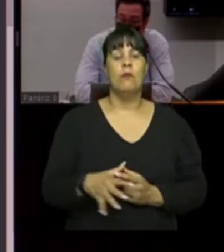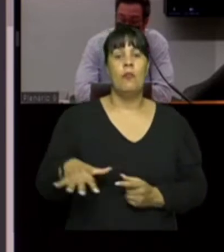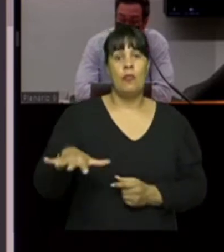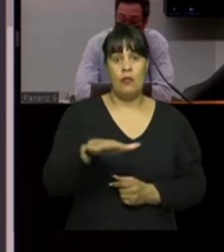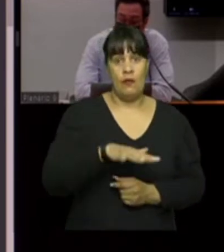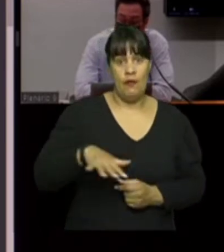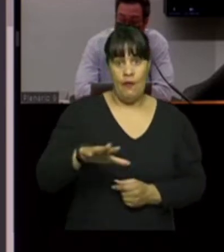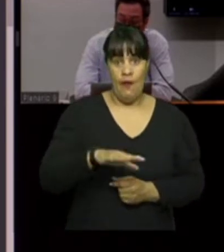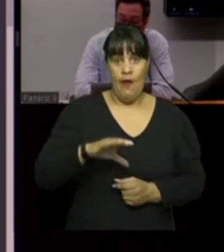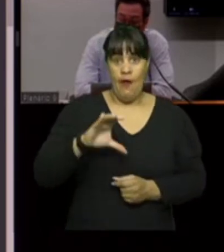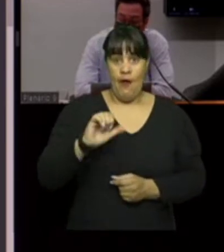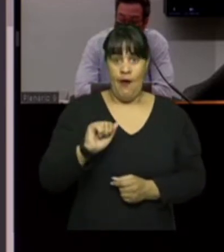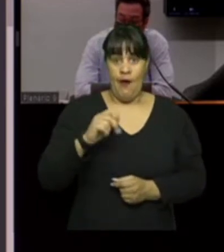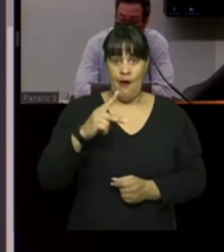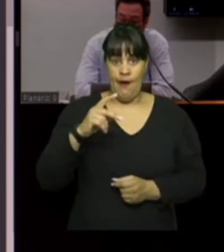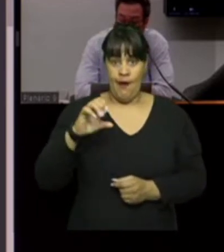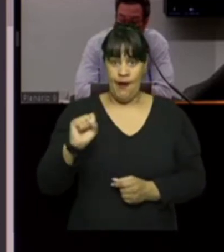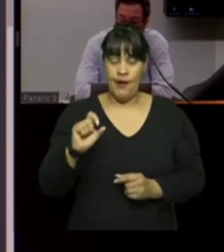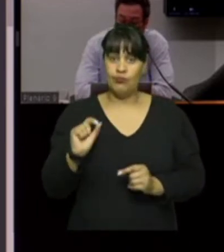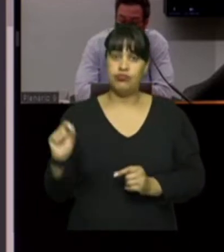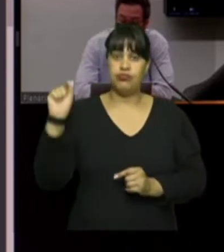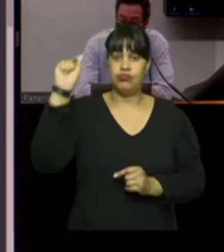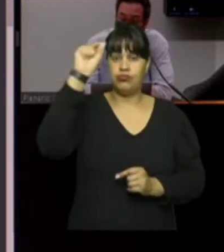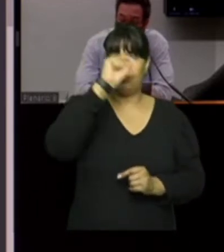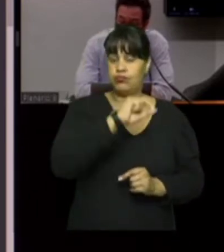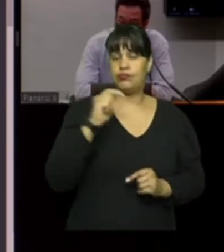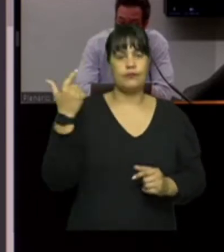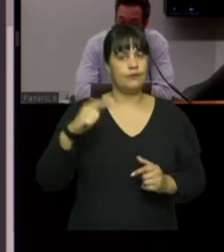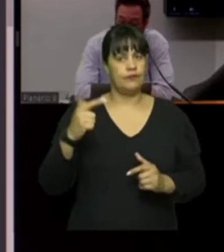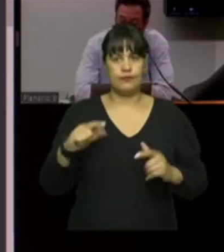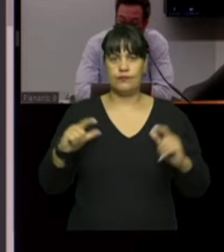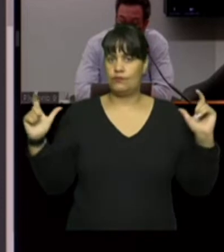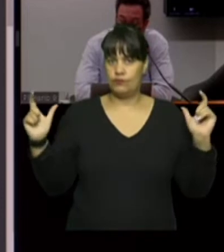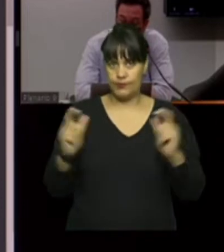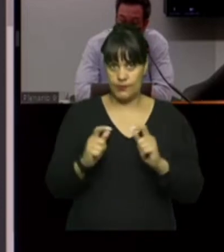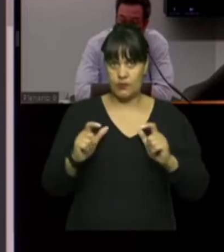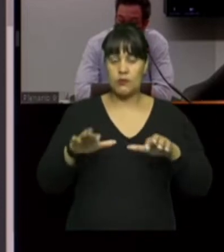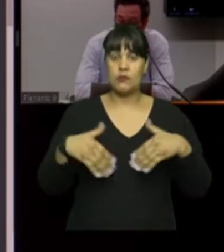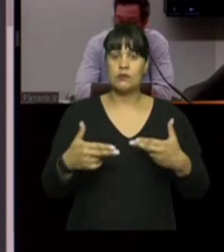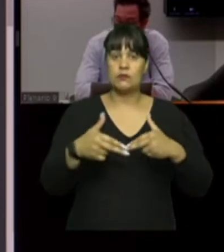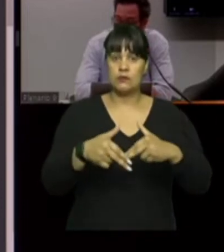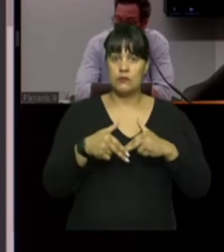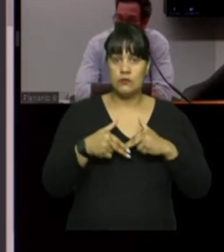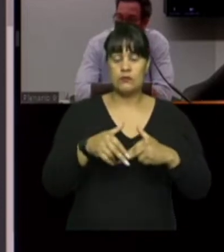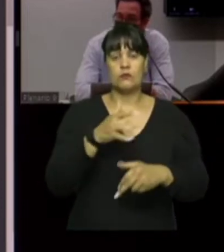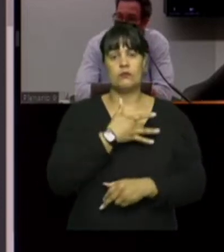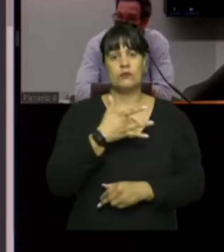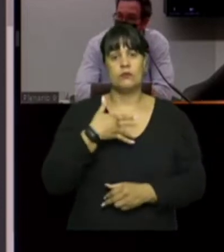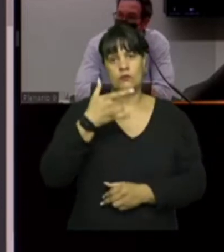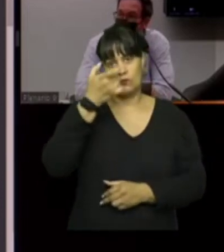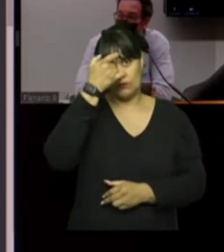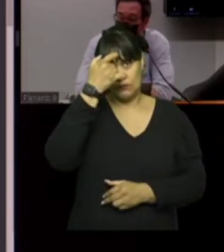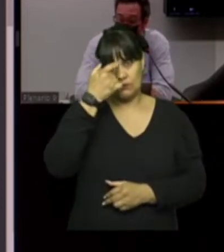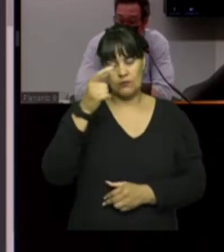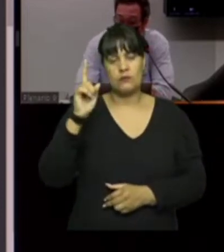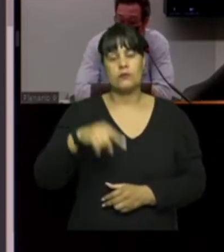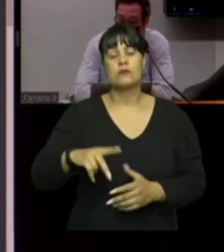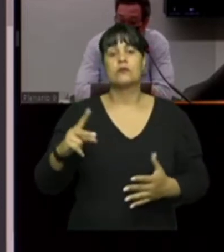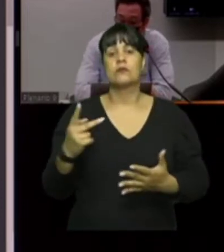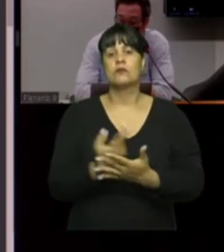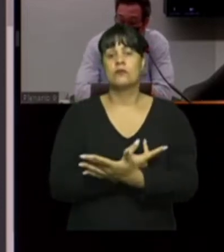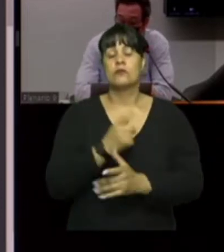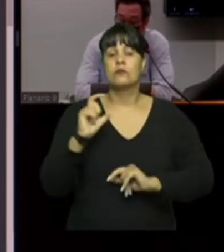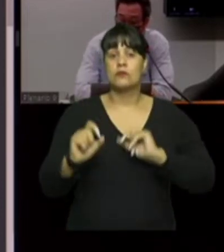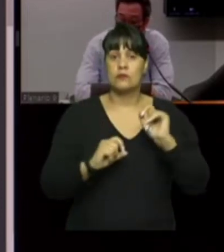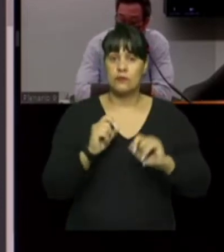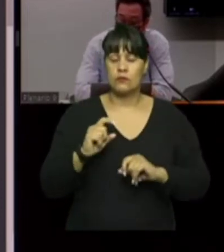nível suficiente de cobertura à população, o painel de saúde mental, ele a partir de uma consulta com as coordenações estaduais